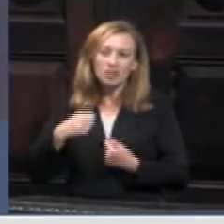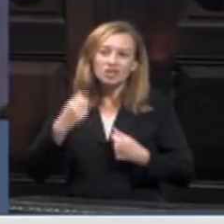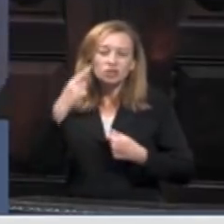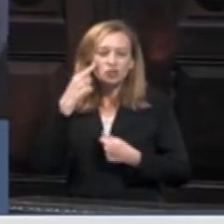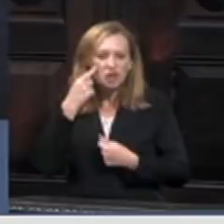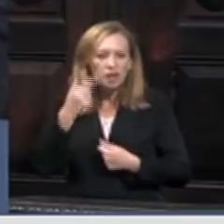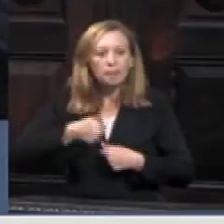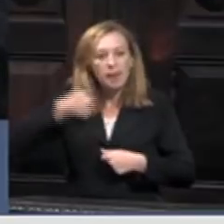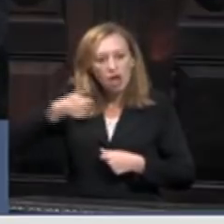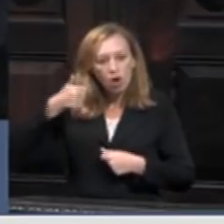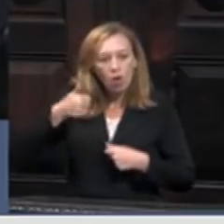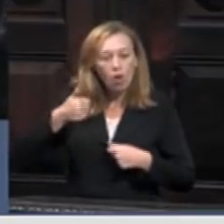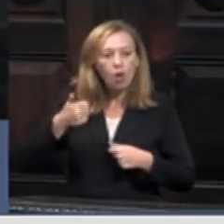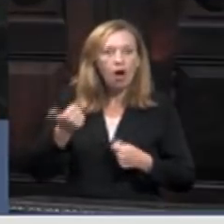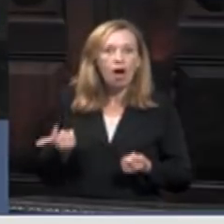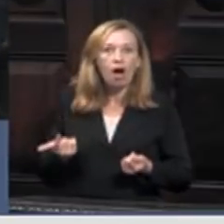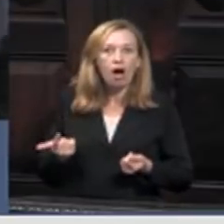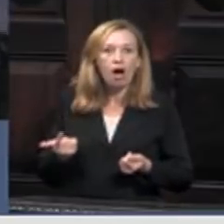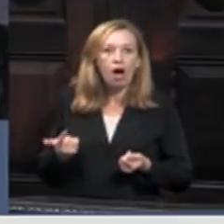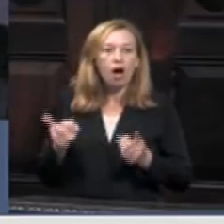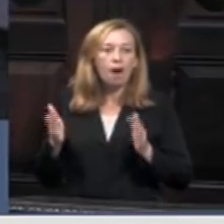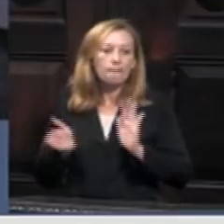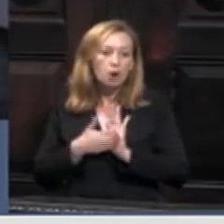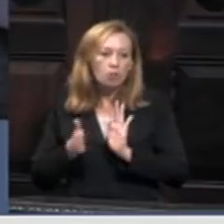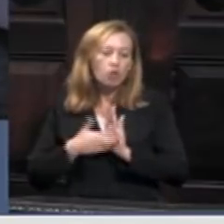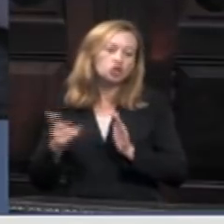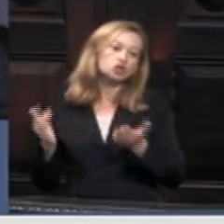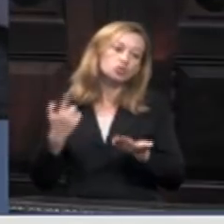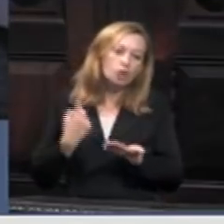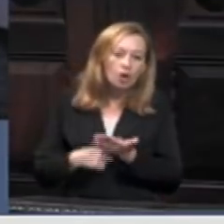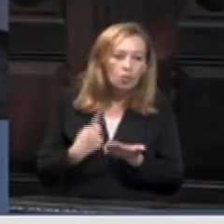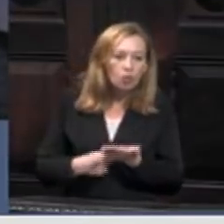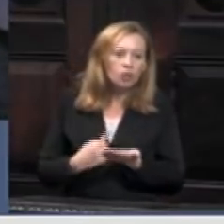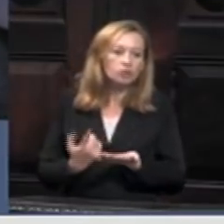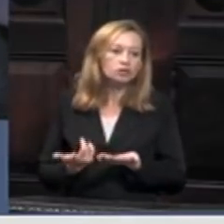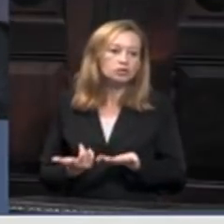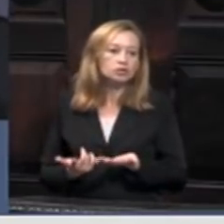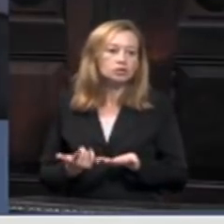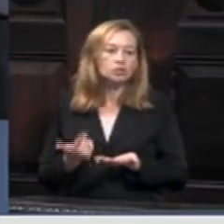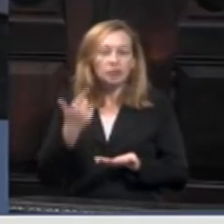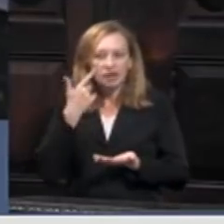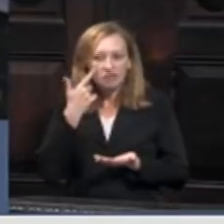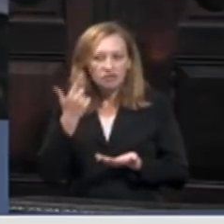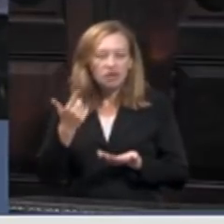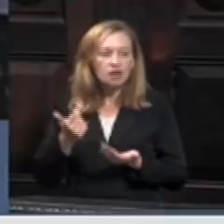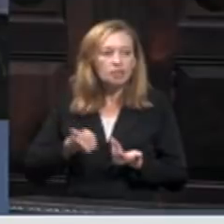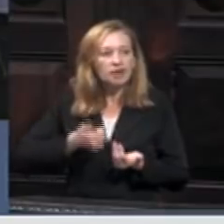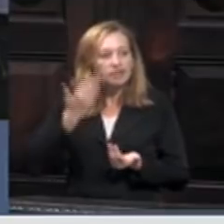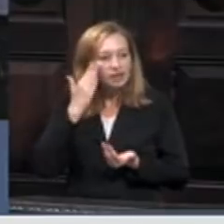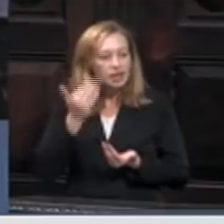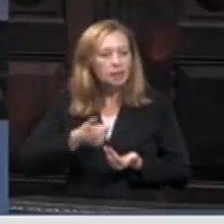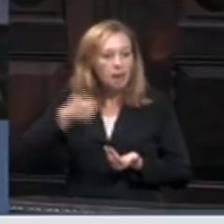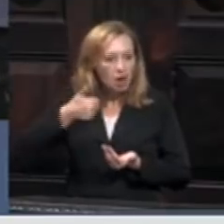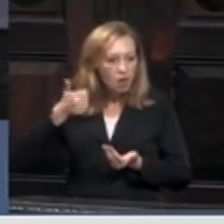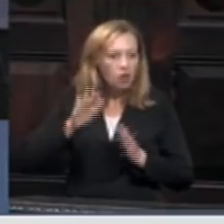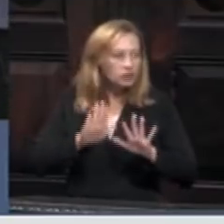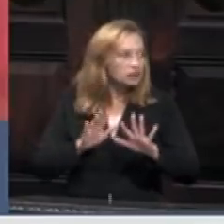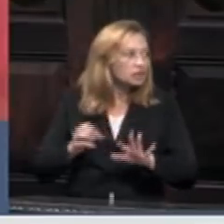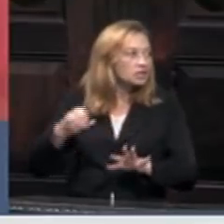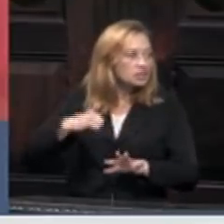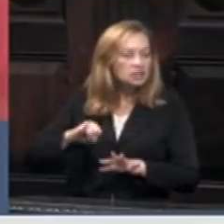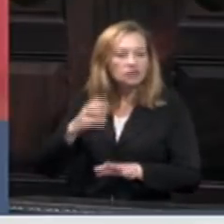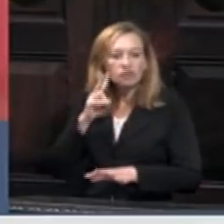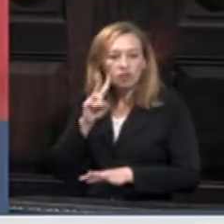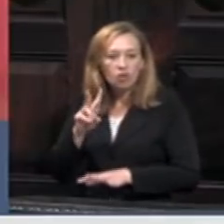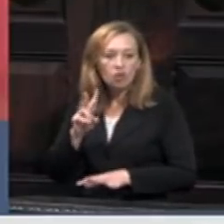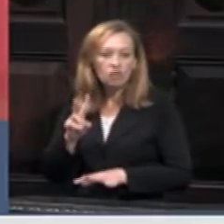de acordo. Não ter destaque e aprovar, só para que a gente entenda melhor para Não, começar a se for em relação aos